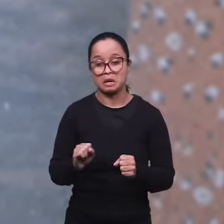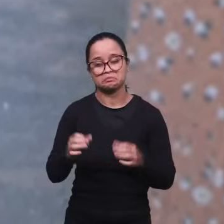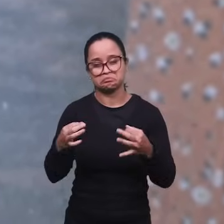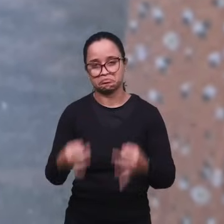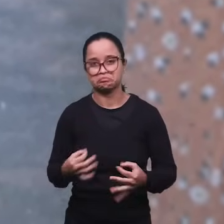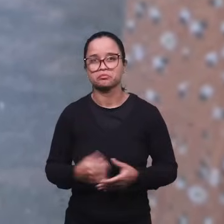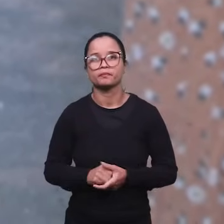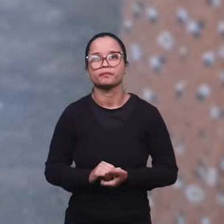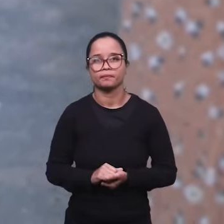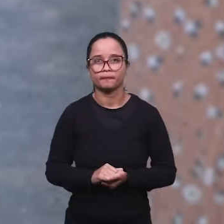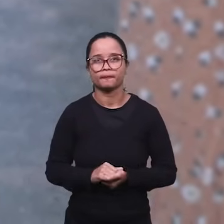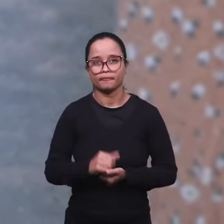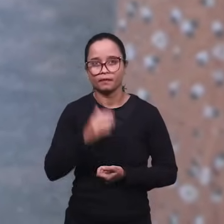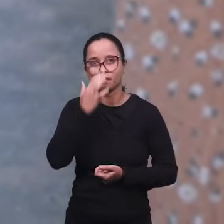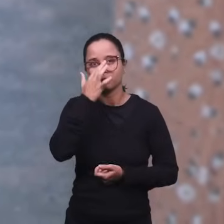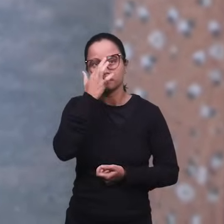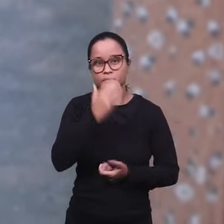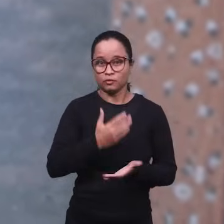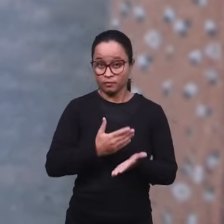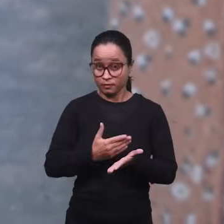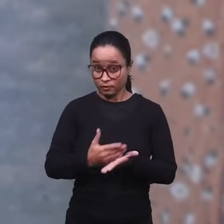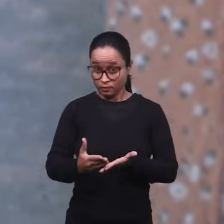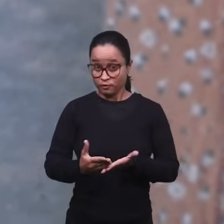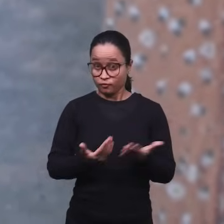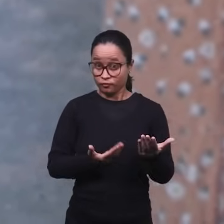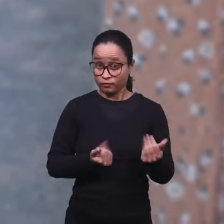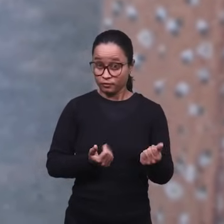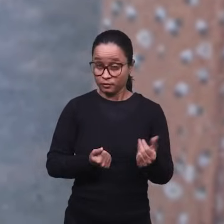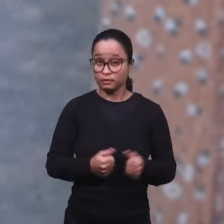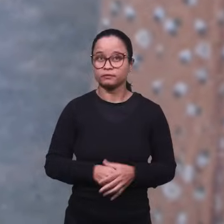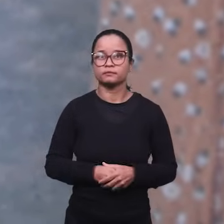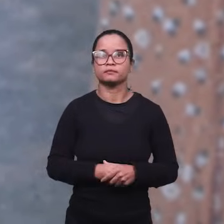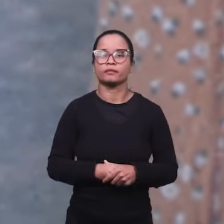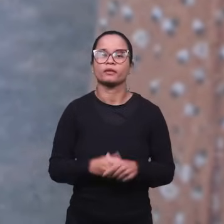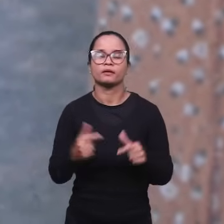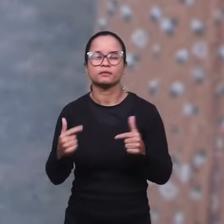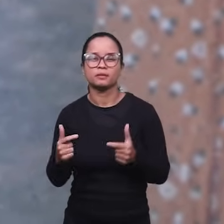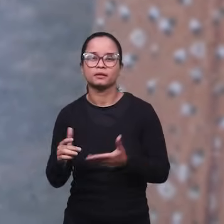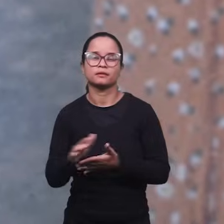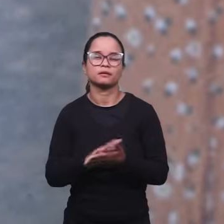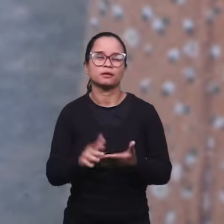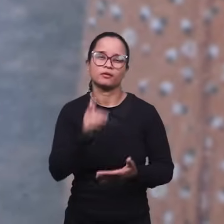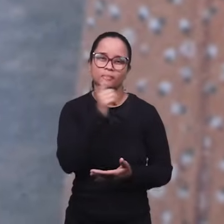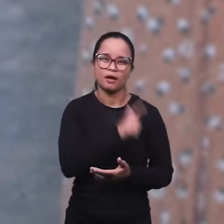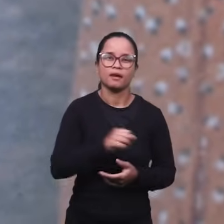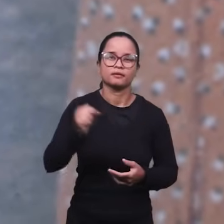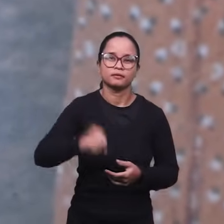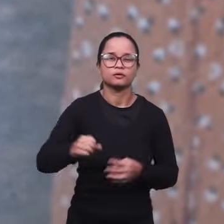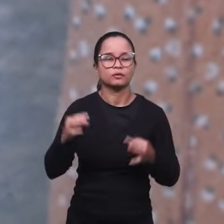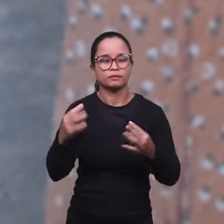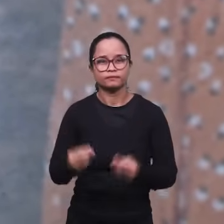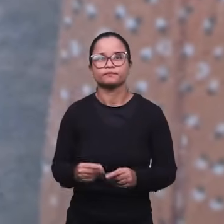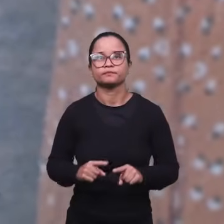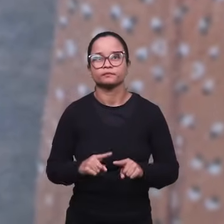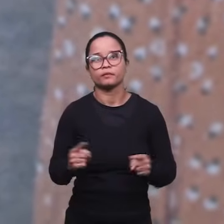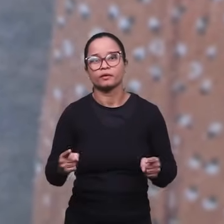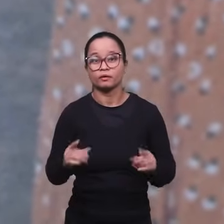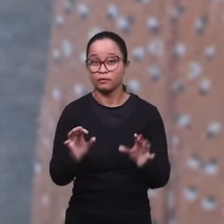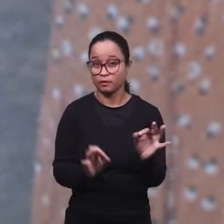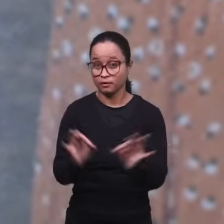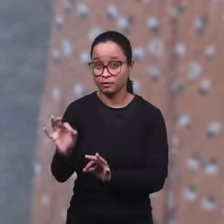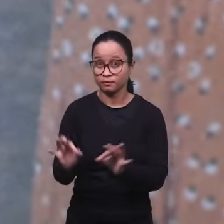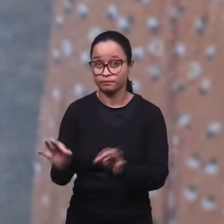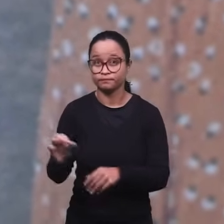ter certeza que vai ser... Começou cedo, quase não dá trabalho nenhum. Você vai conseguir fazer tudo mais, e fazer